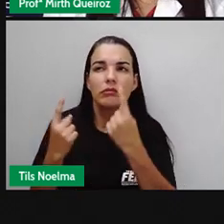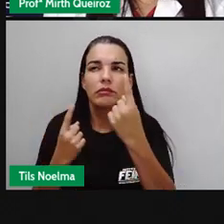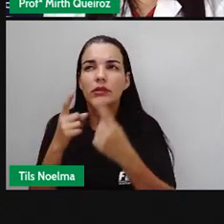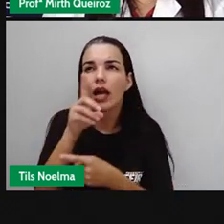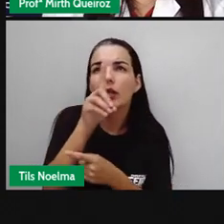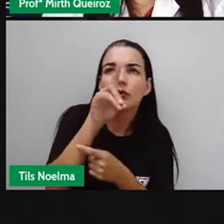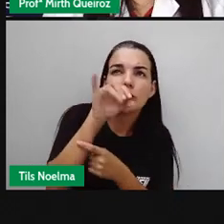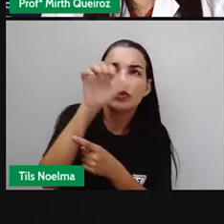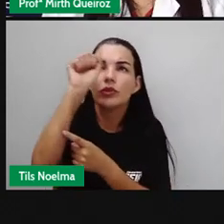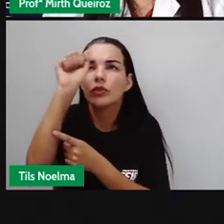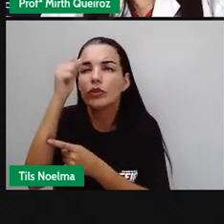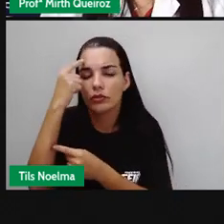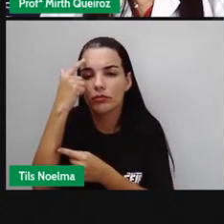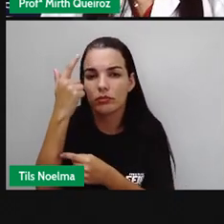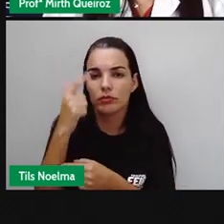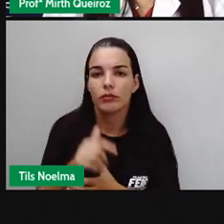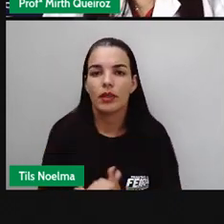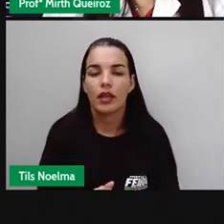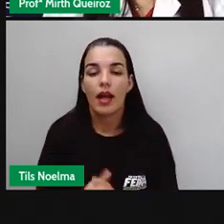dia,